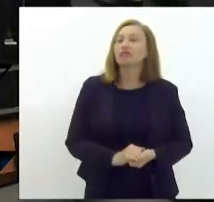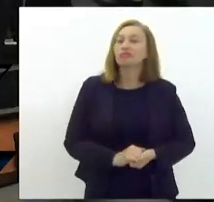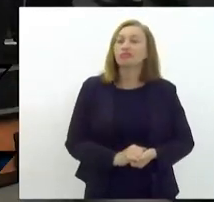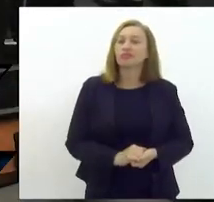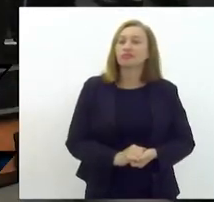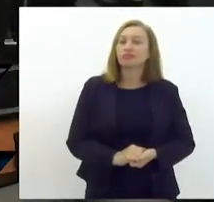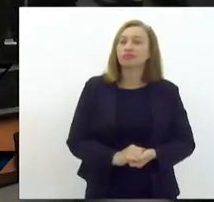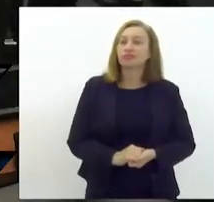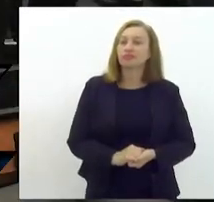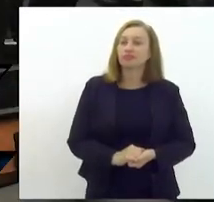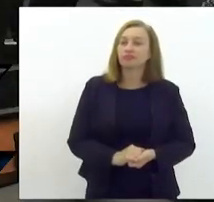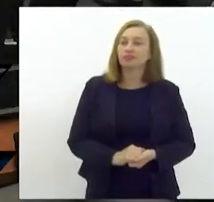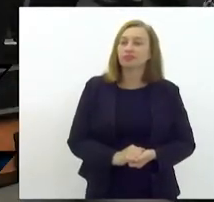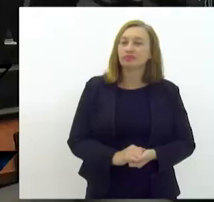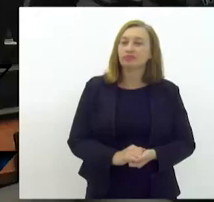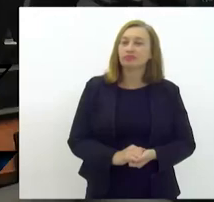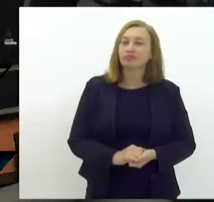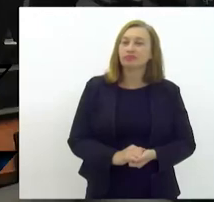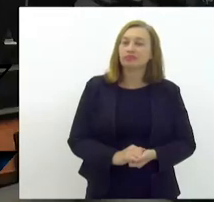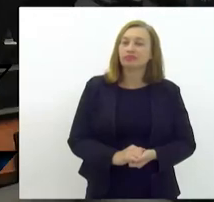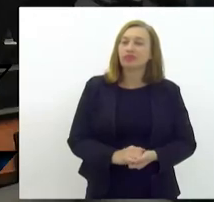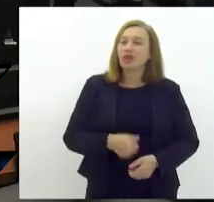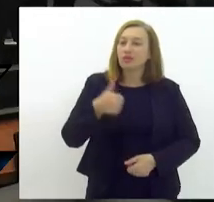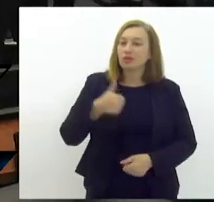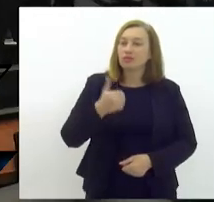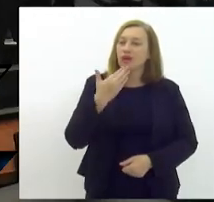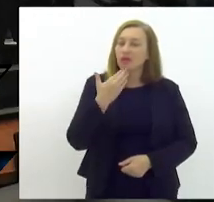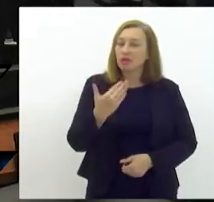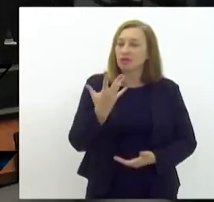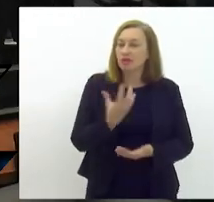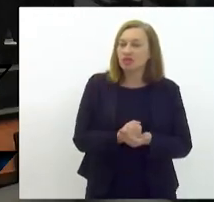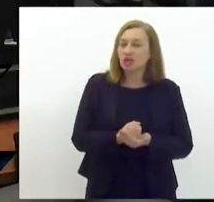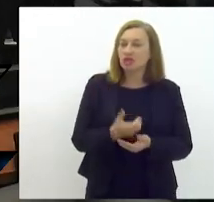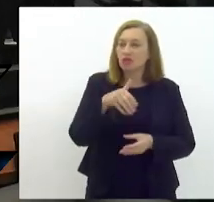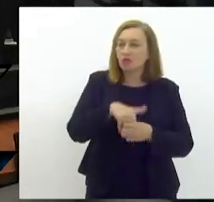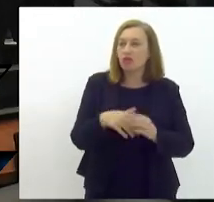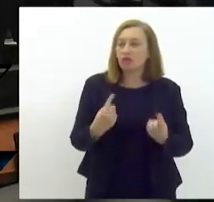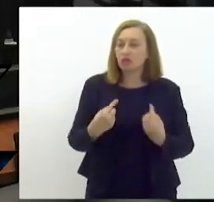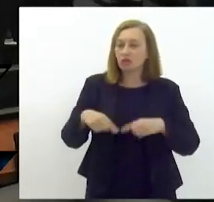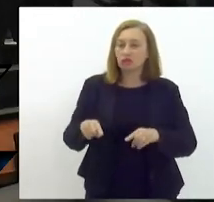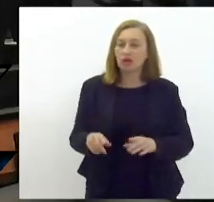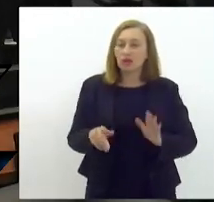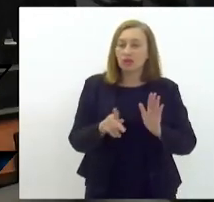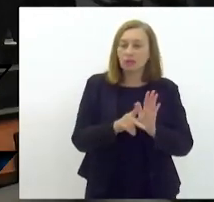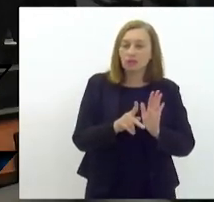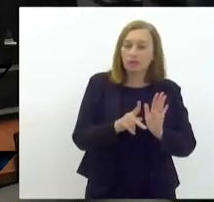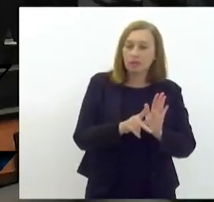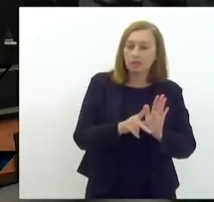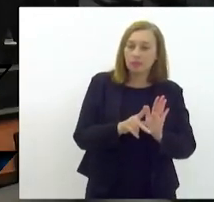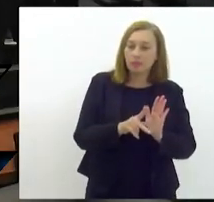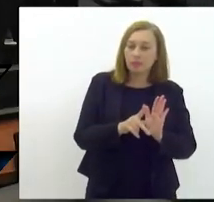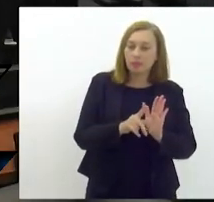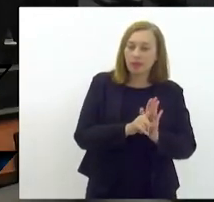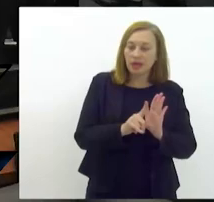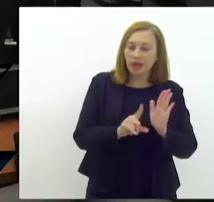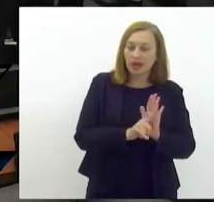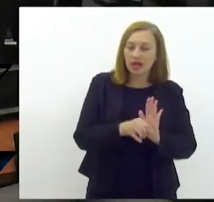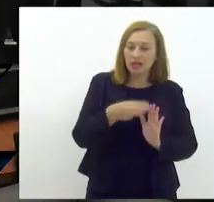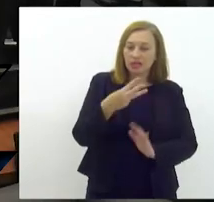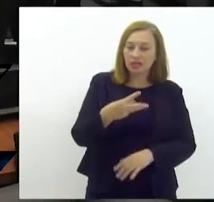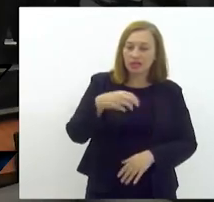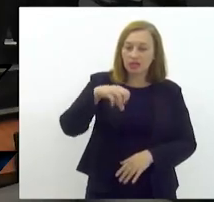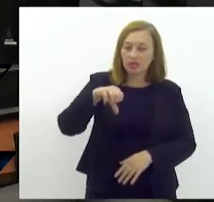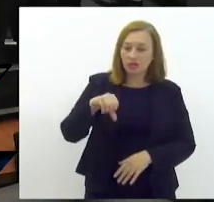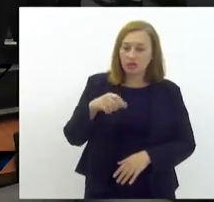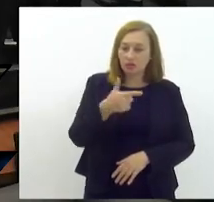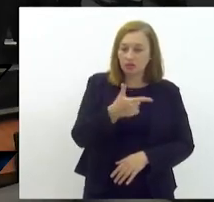senhor presidente primeiro lugar pedir para registrar o voto contrário o PL 39 de 2023 que eu confere a medalha